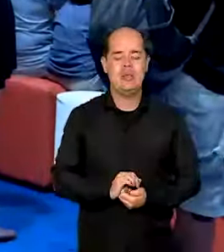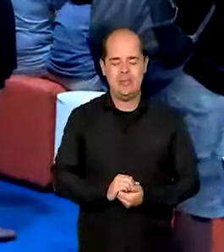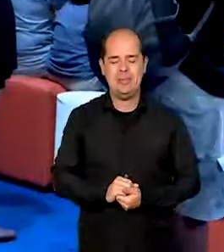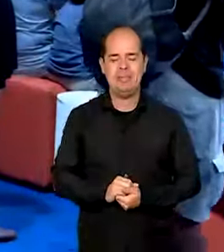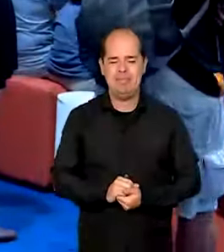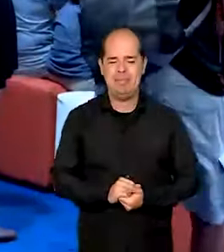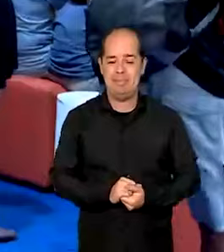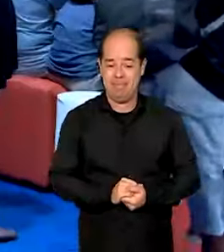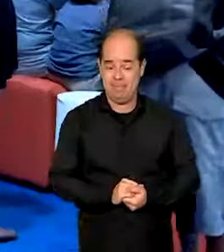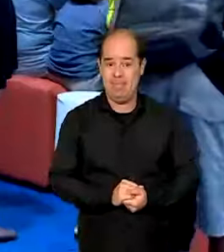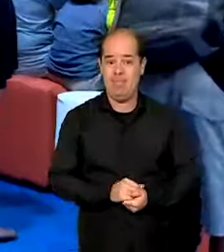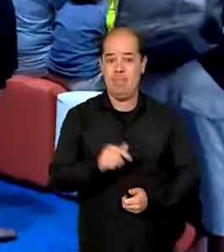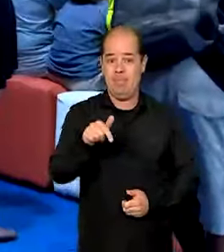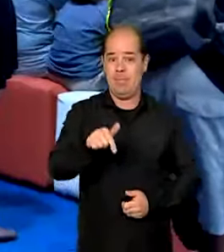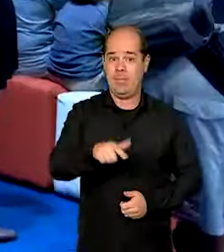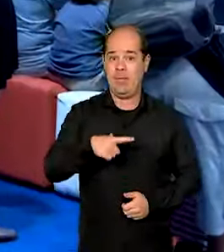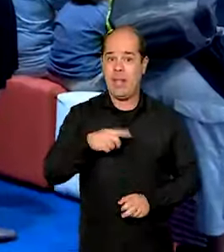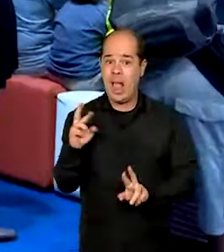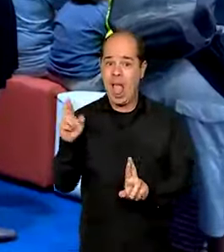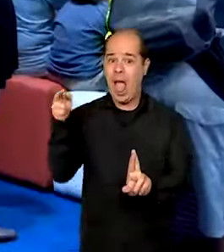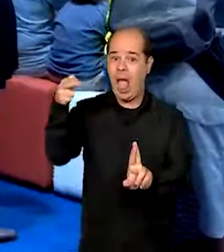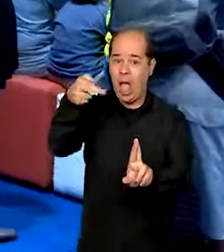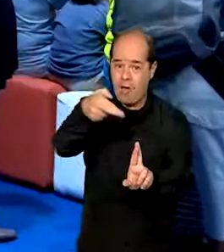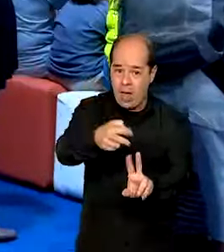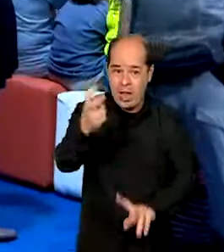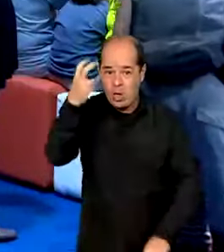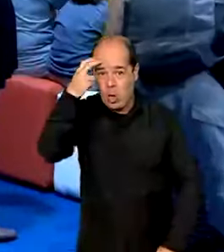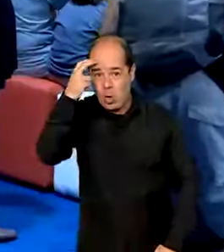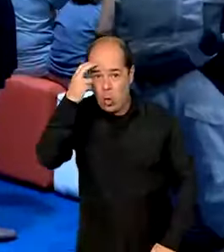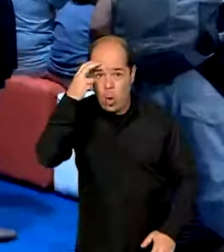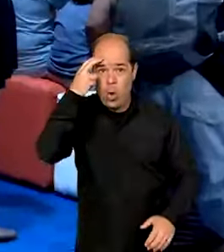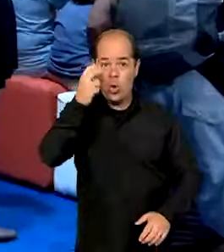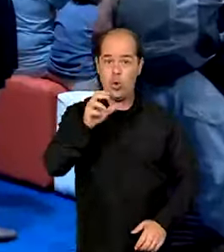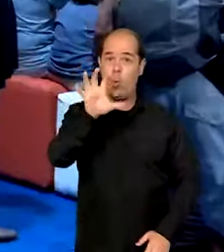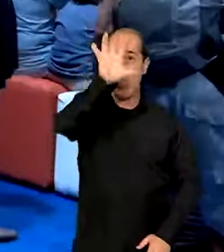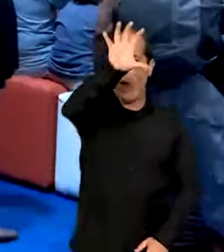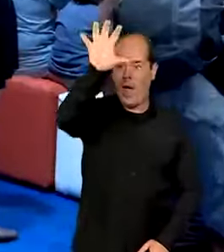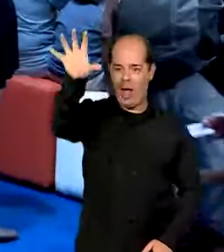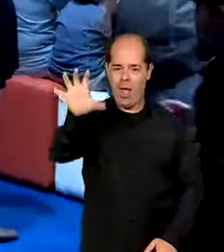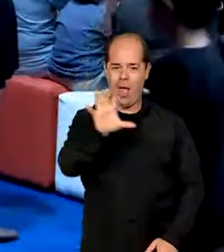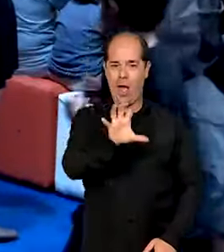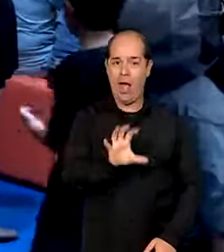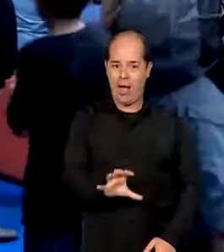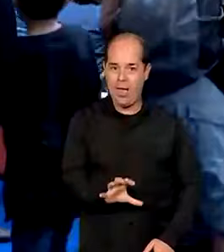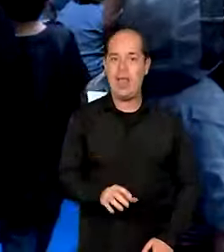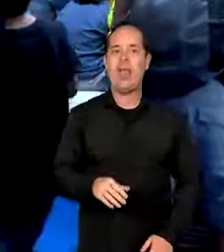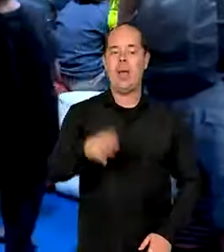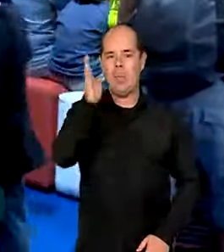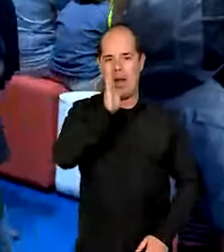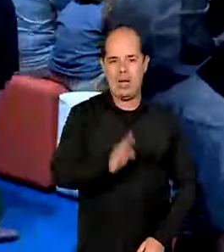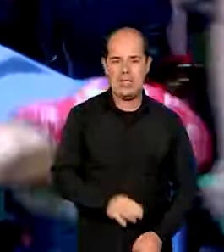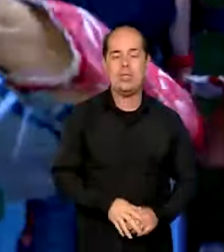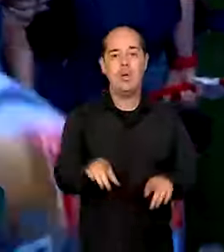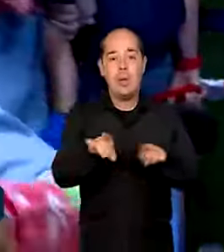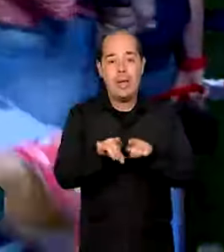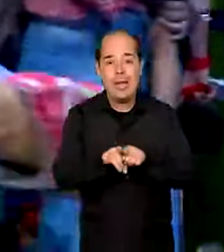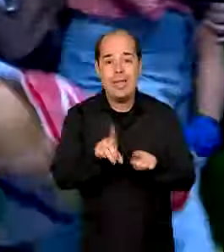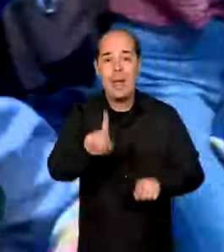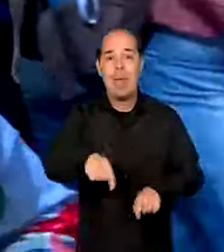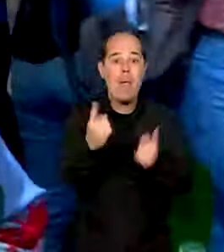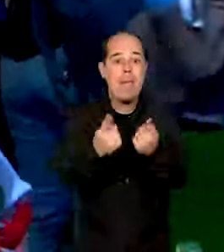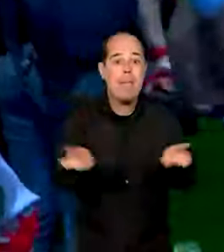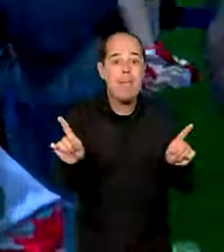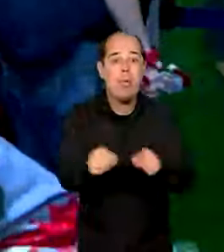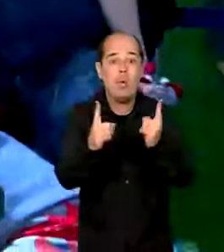referências culturais das 5 regiões do país. E as tradicionais músicas natalinas ganham versões bem brasileiras. A gente tem